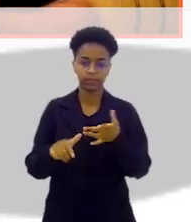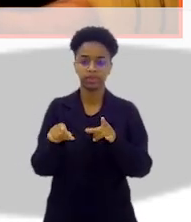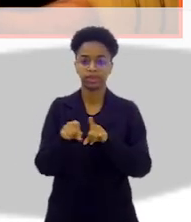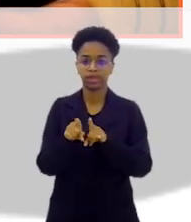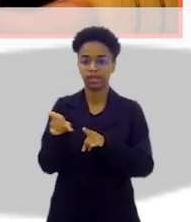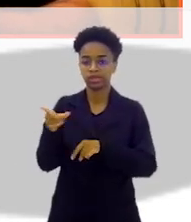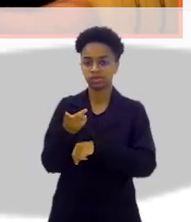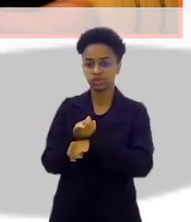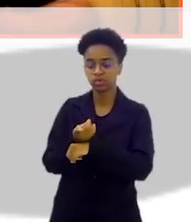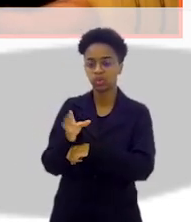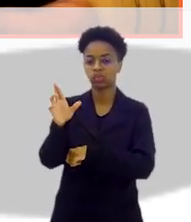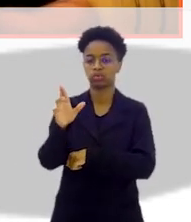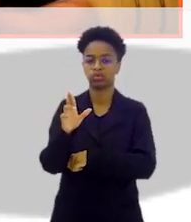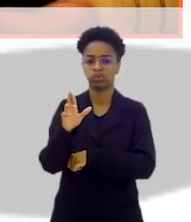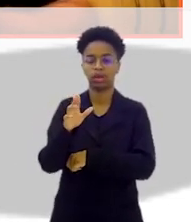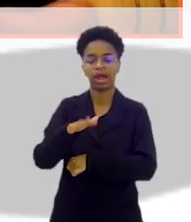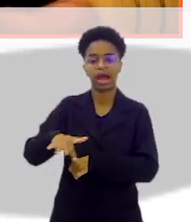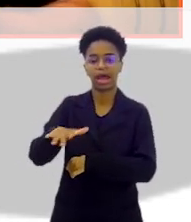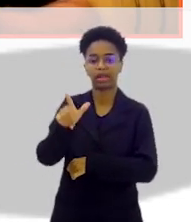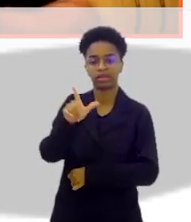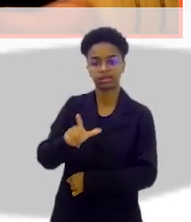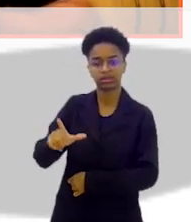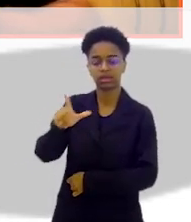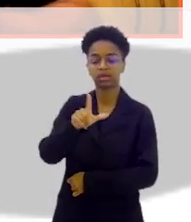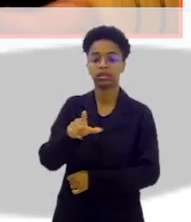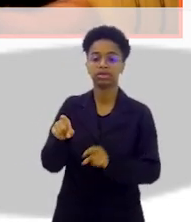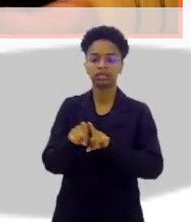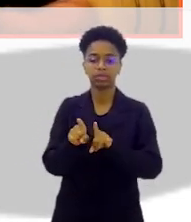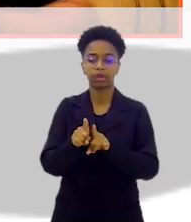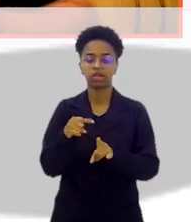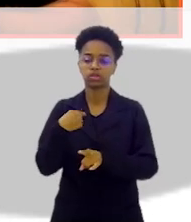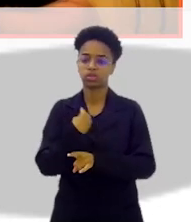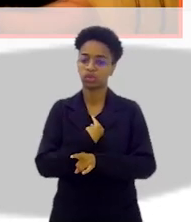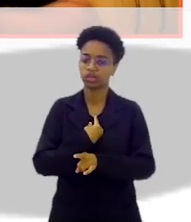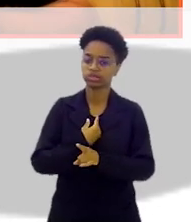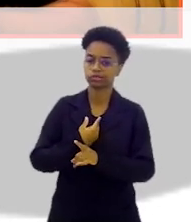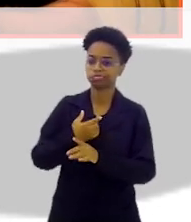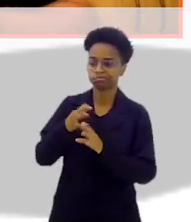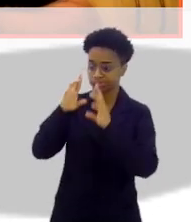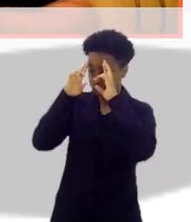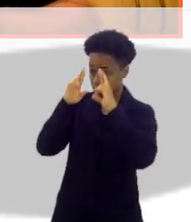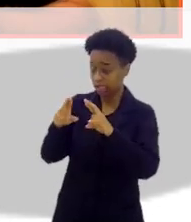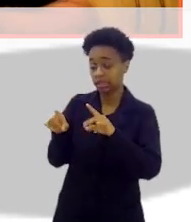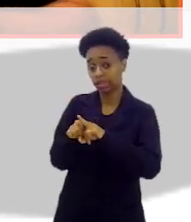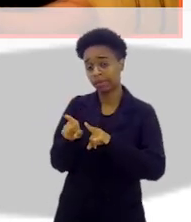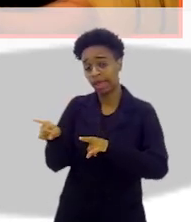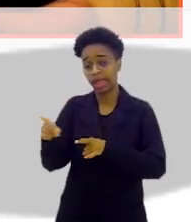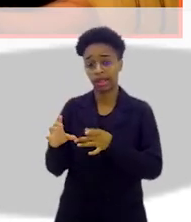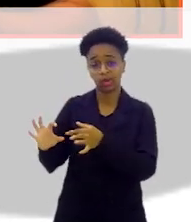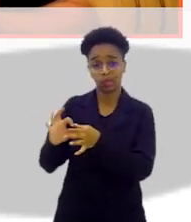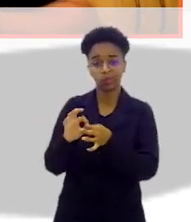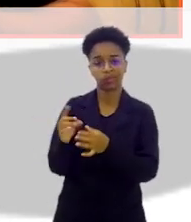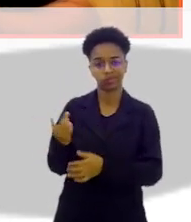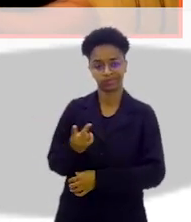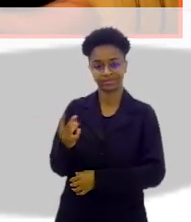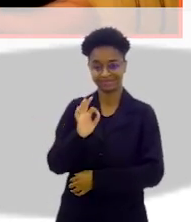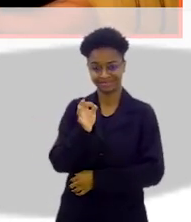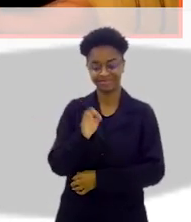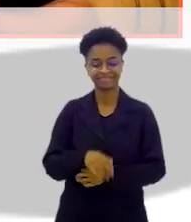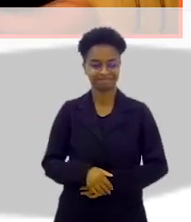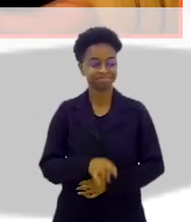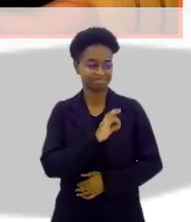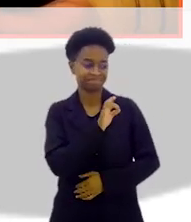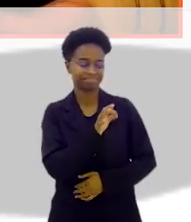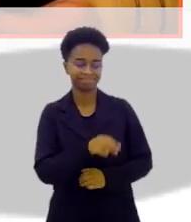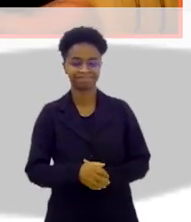outras, uma doutora honoris causa em literatura, uma pessoa a quem nós rendemos todo o nosso respeito, foi quem nos uniu, não é, José?